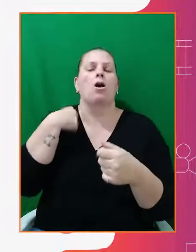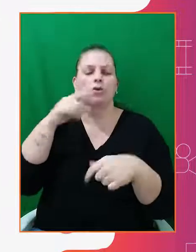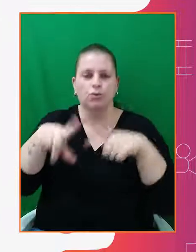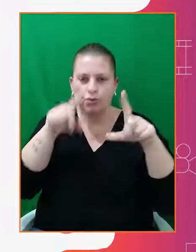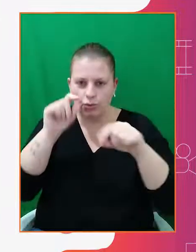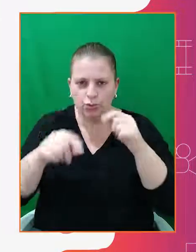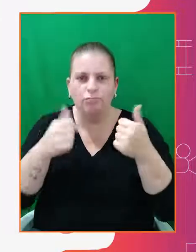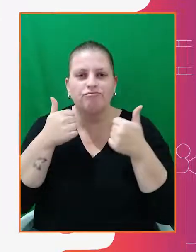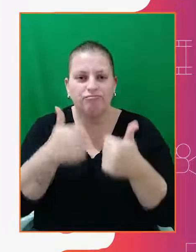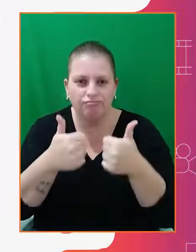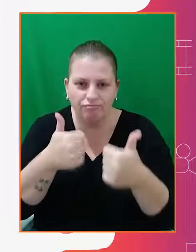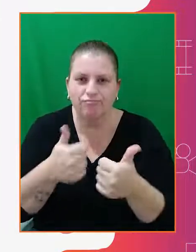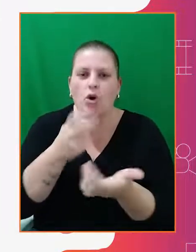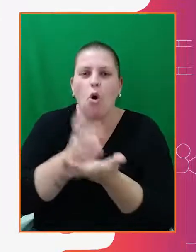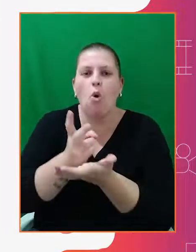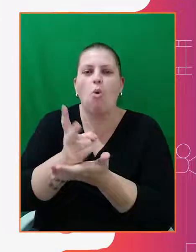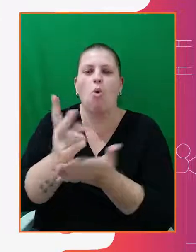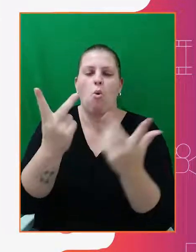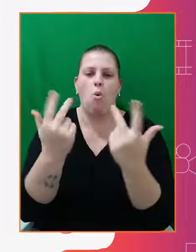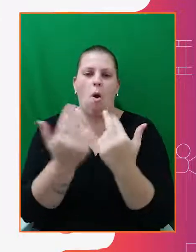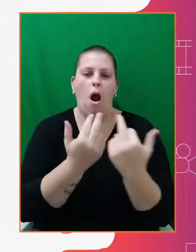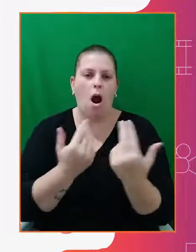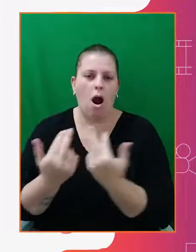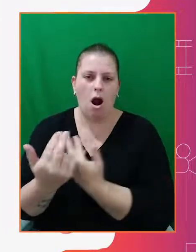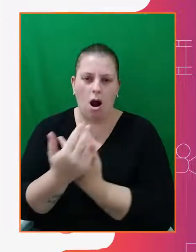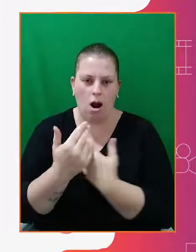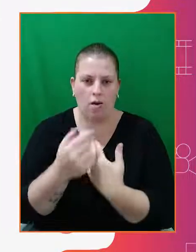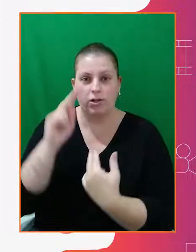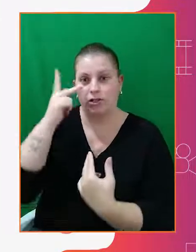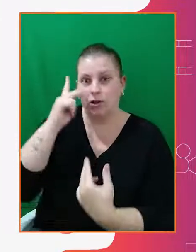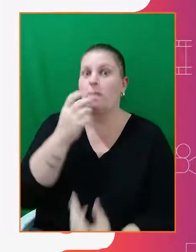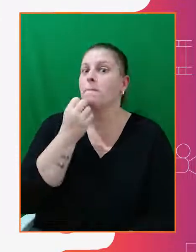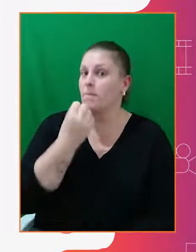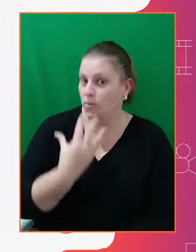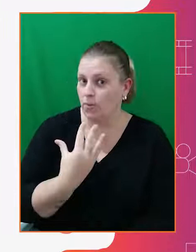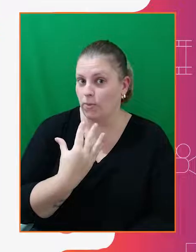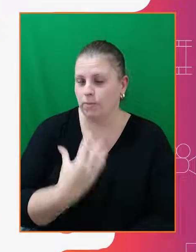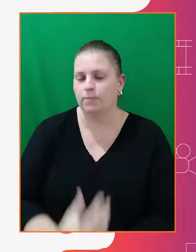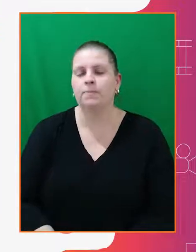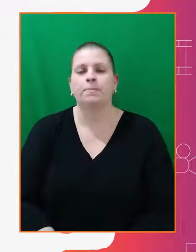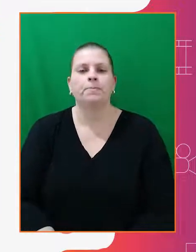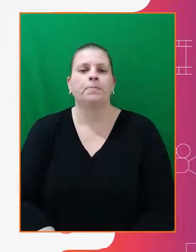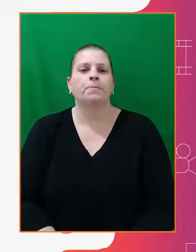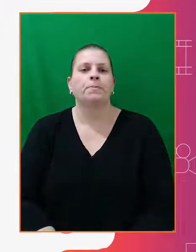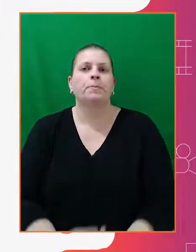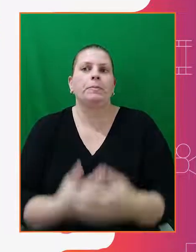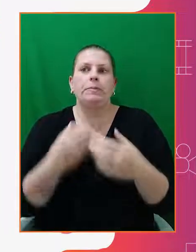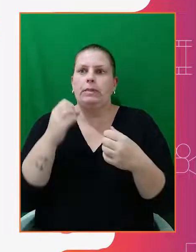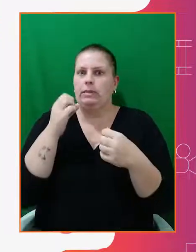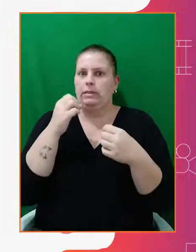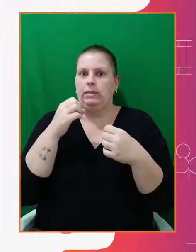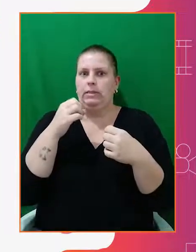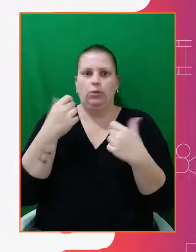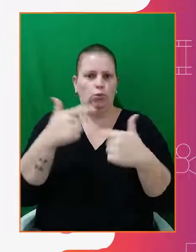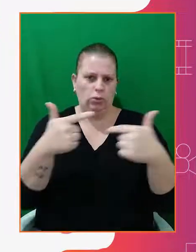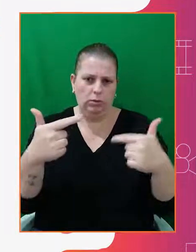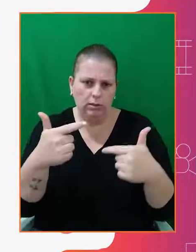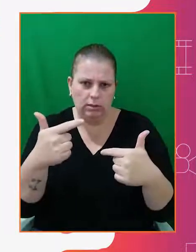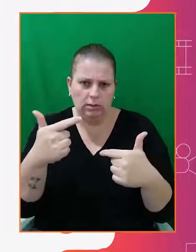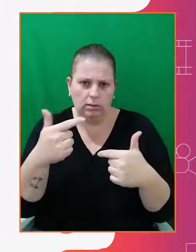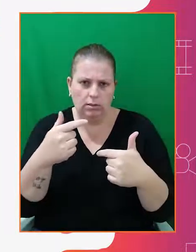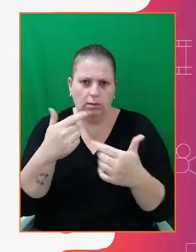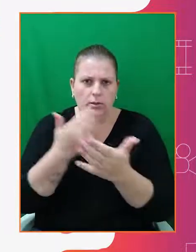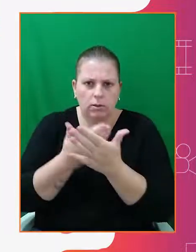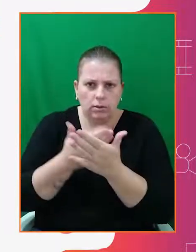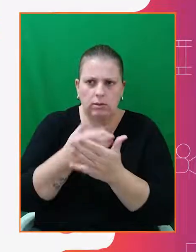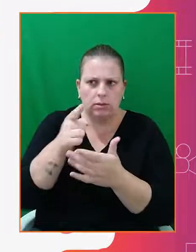também de como dar, né, continuidade a essas formas e como estamos contando então essa boa história. Quem não tem uma noção de